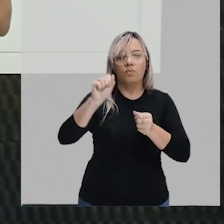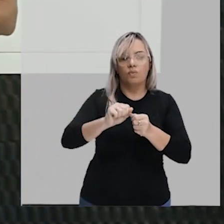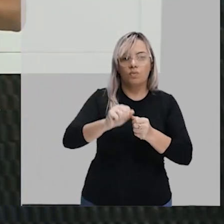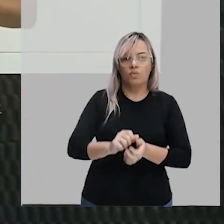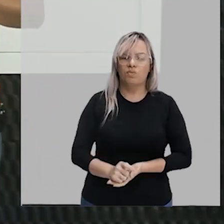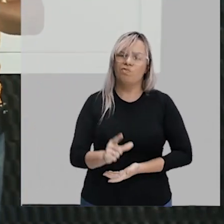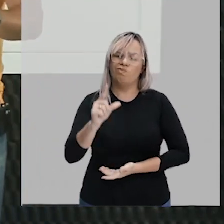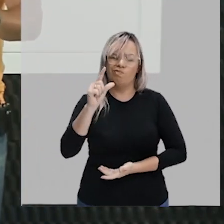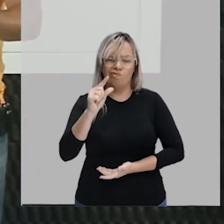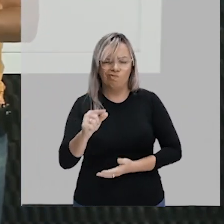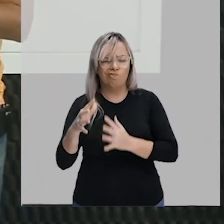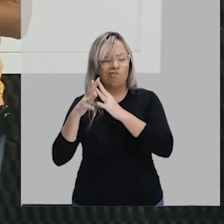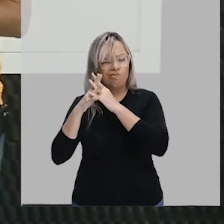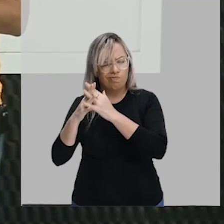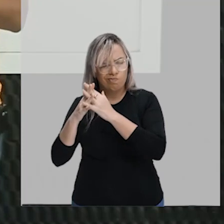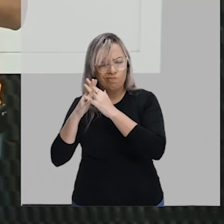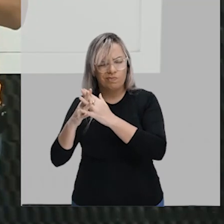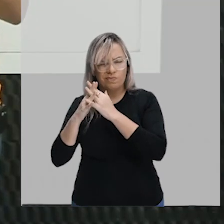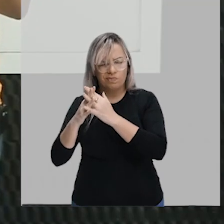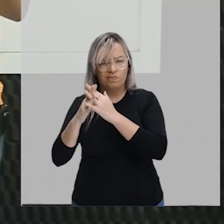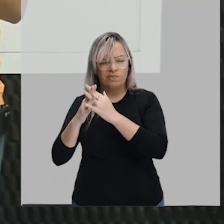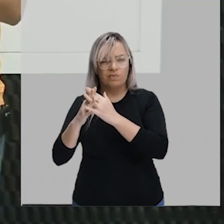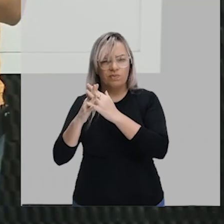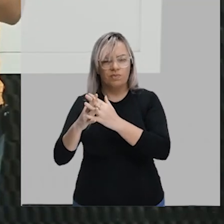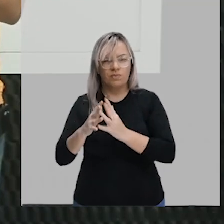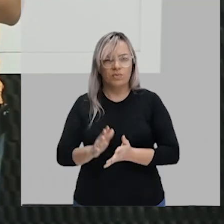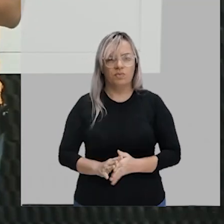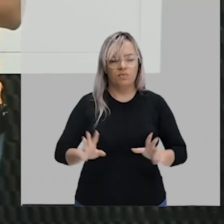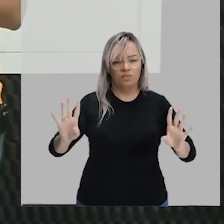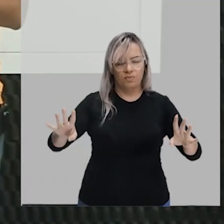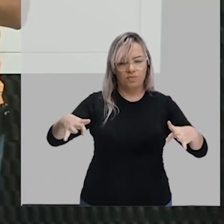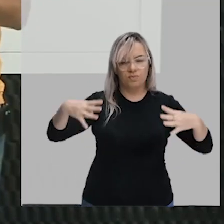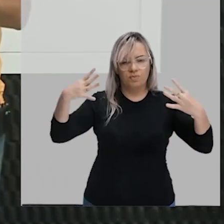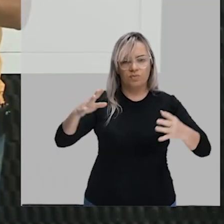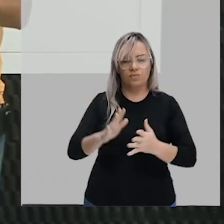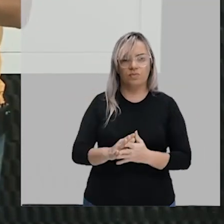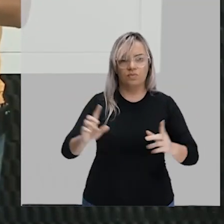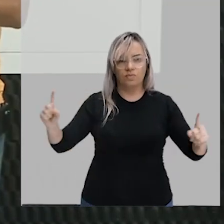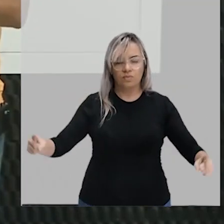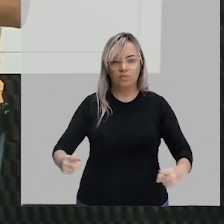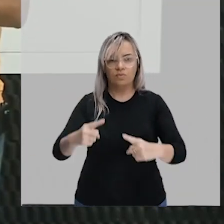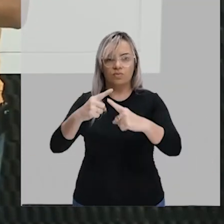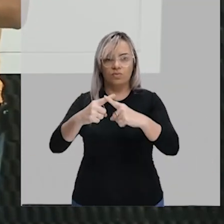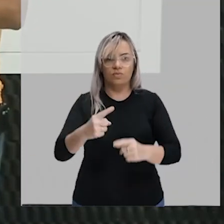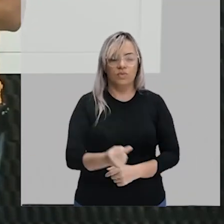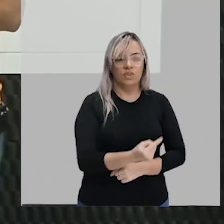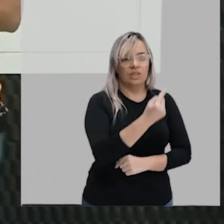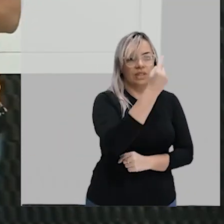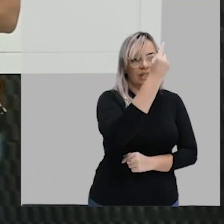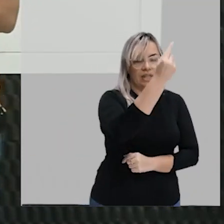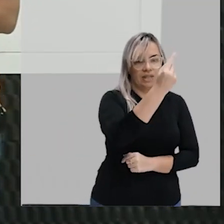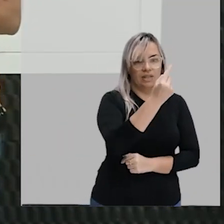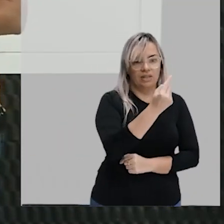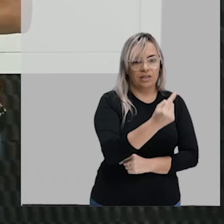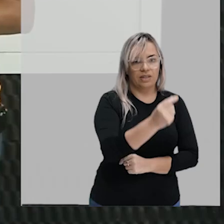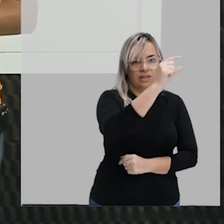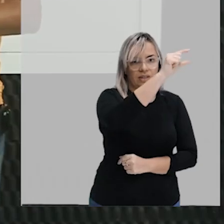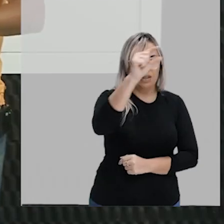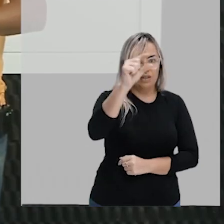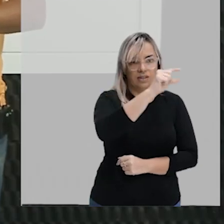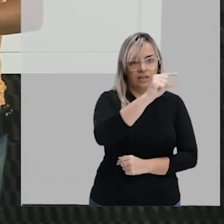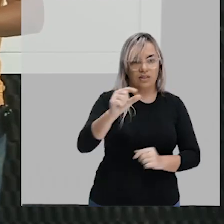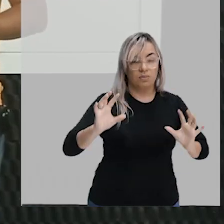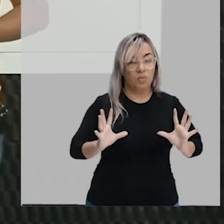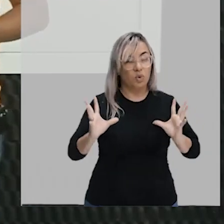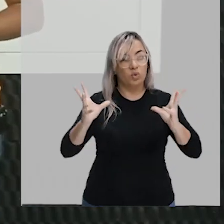pouco confuso? Um pouco, mas se você prestar bem atenção e multiplicar cada linha por todas as colunas e